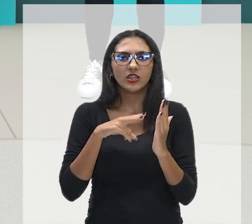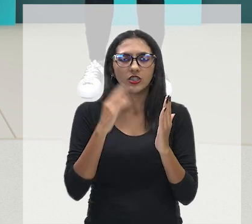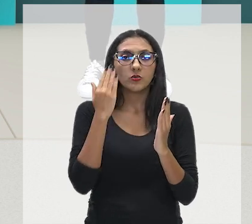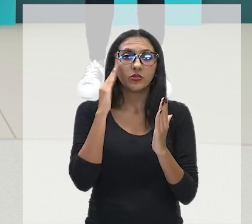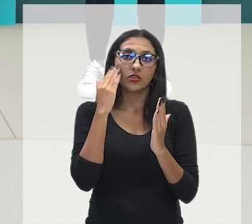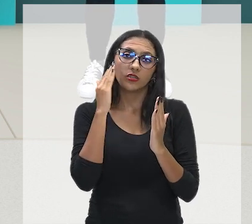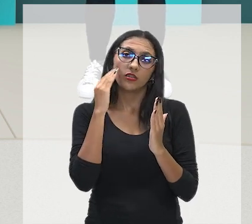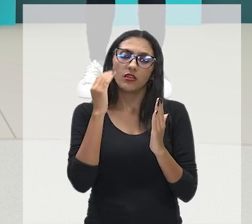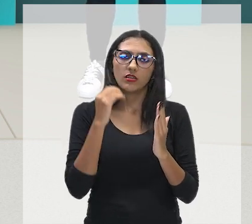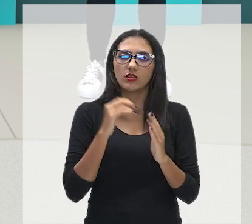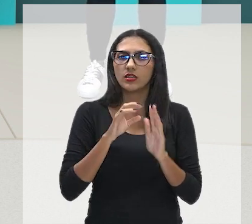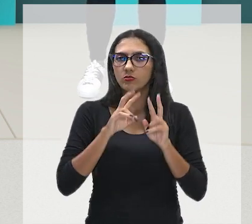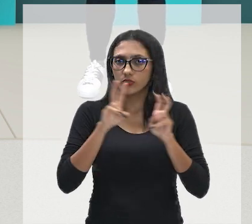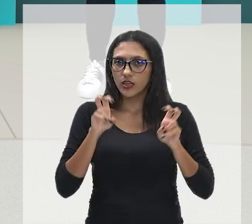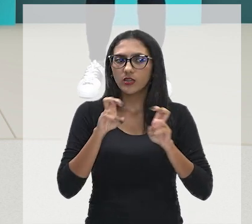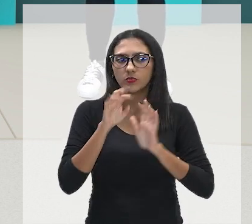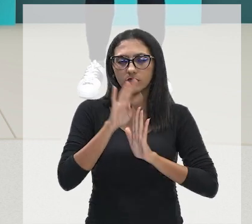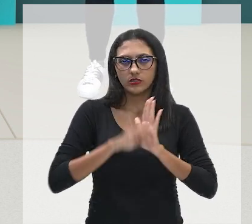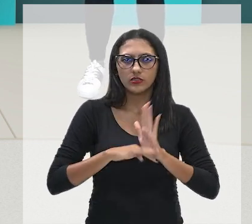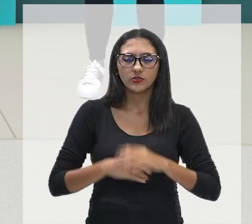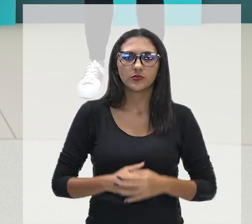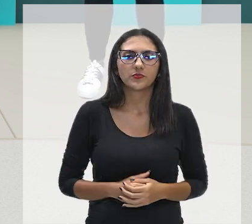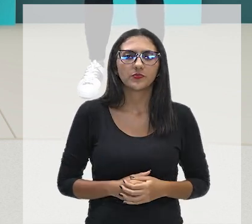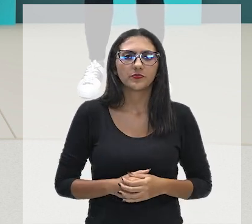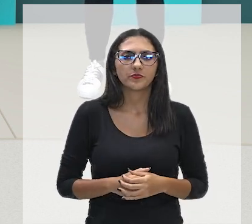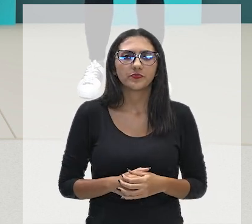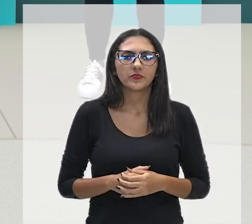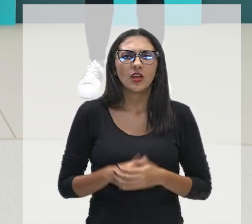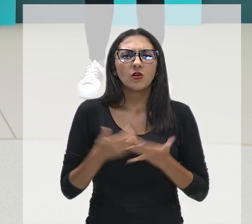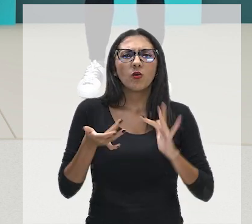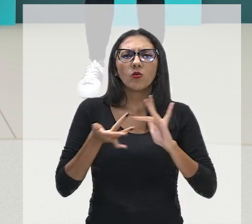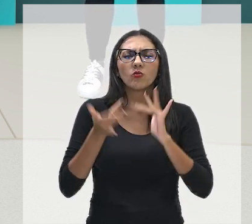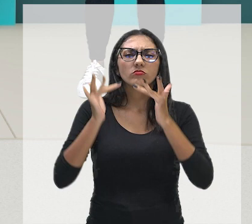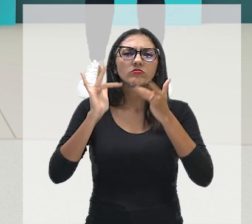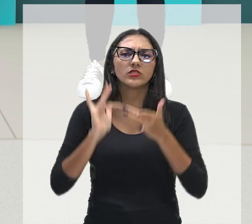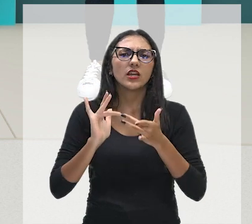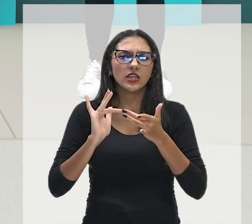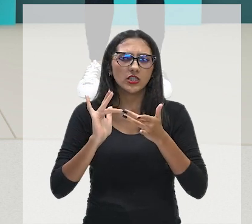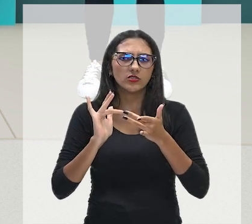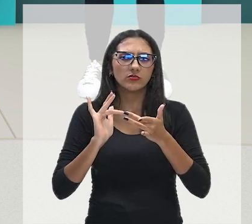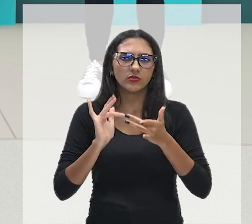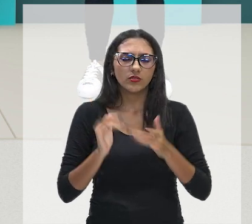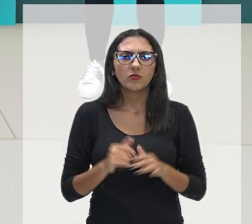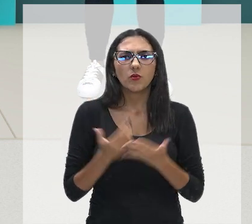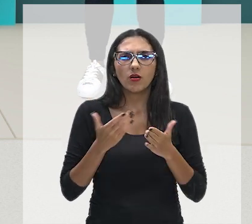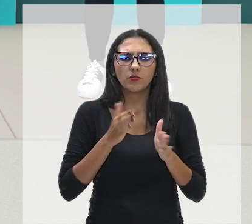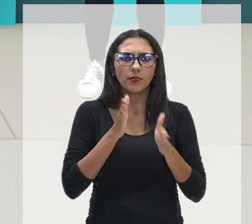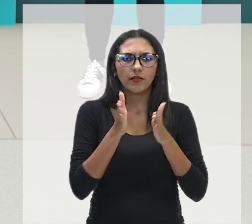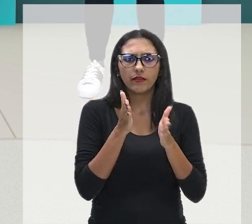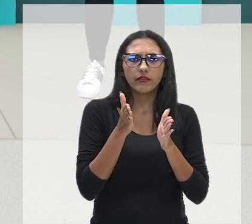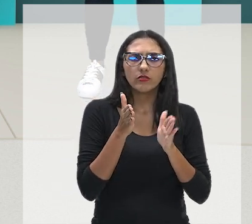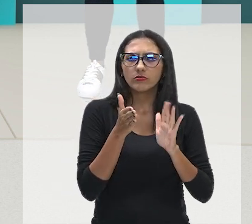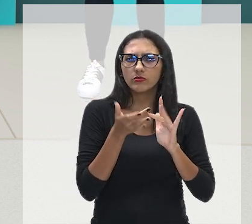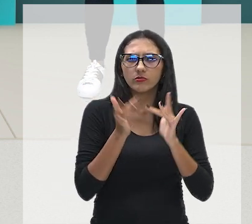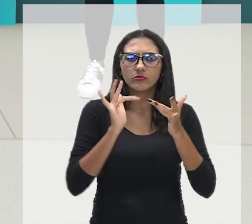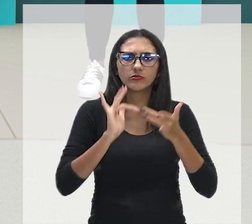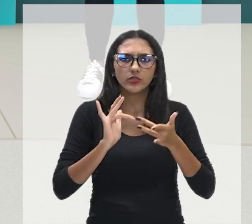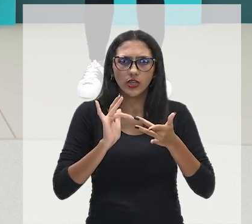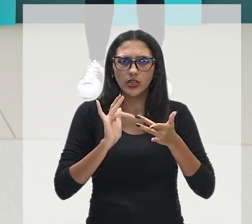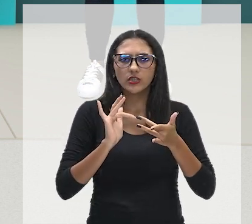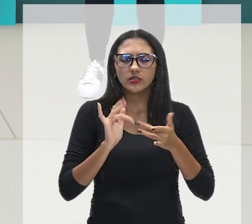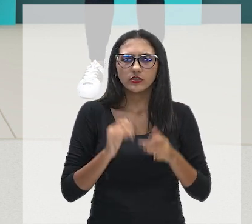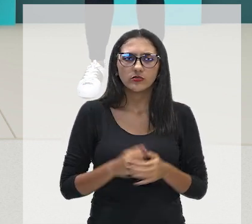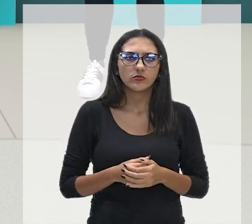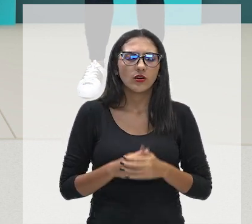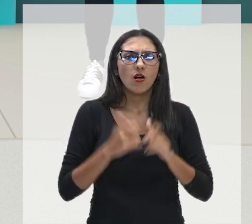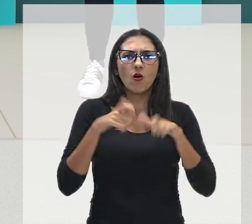textual. Em qual contexto ele está inserido, né? Qual é a época? Qual é o plano de fundo? O que está